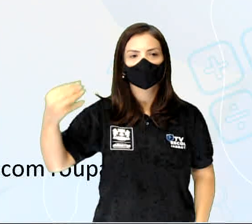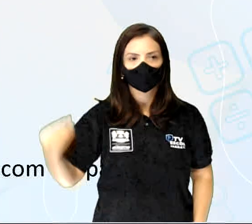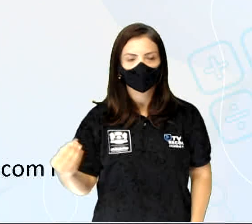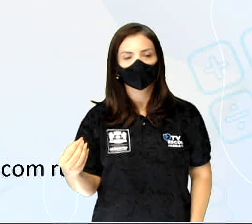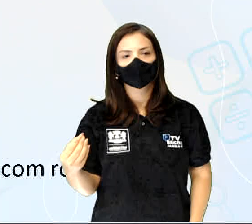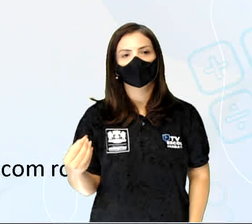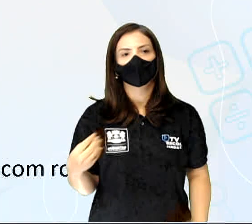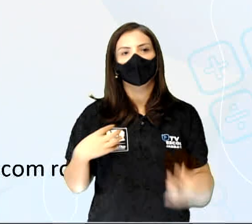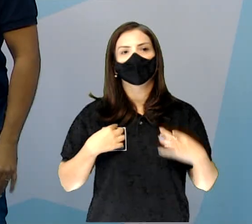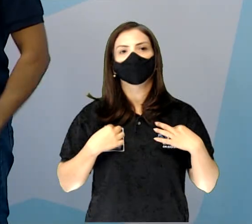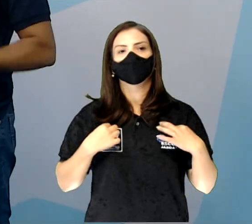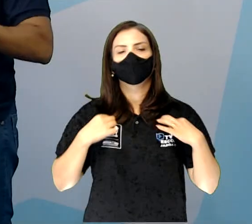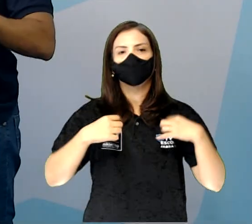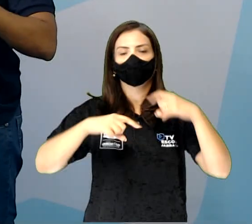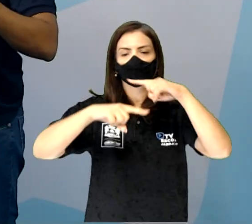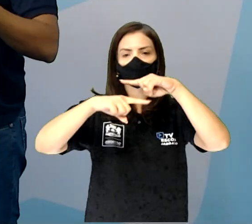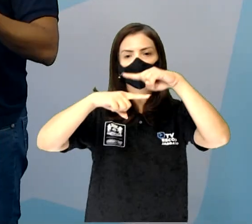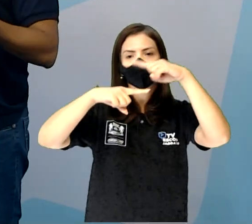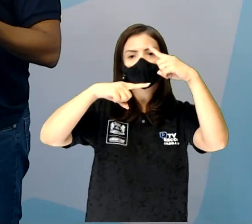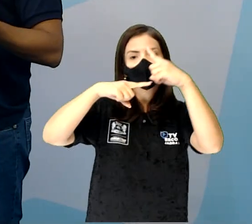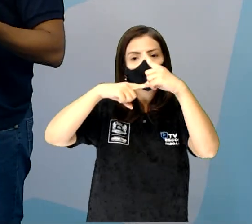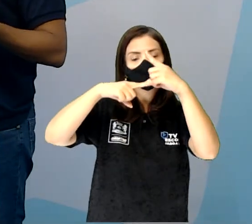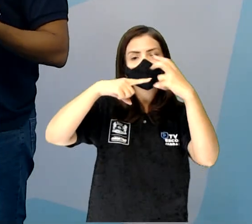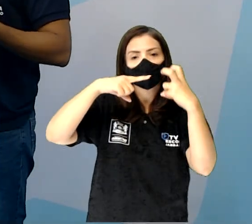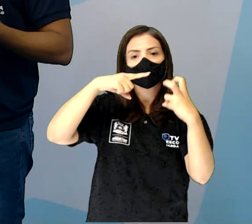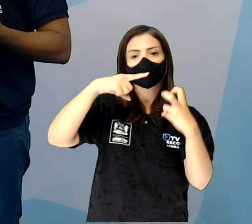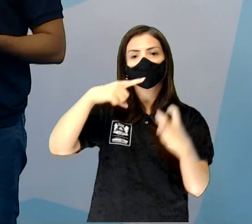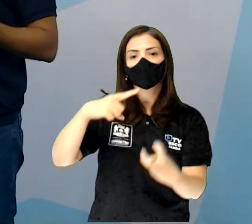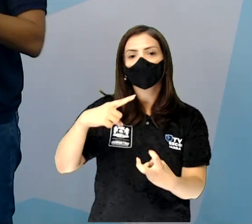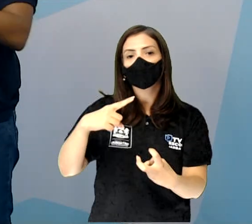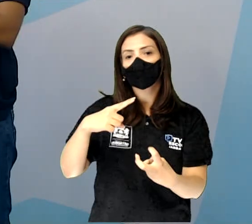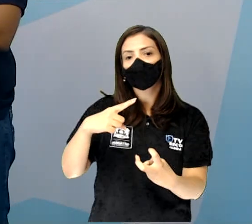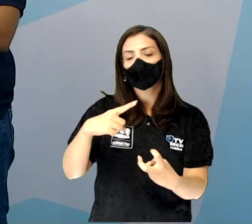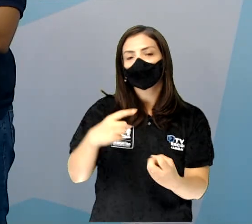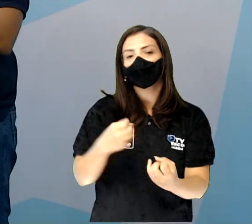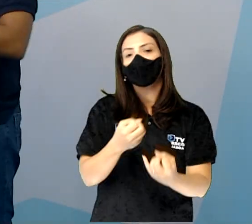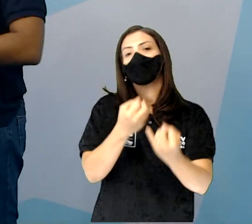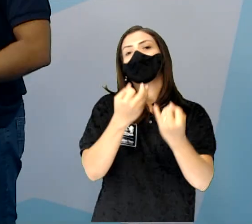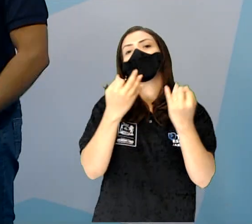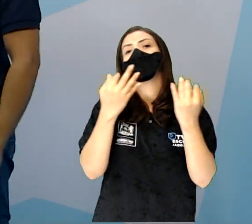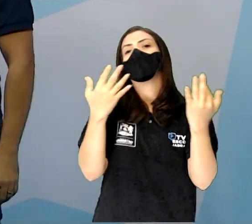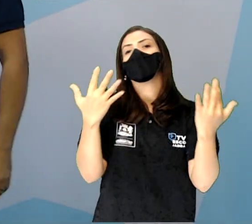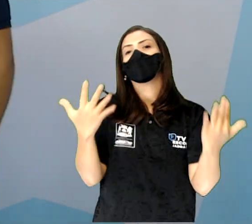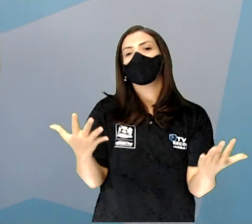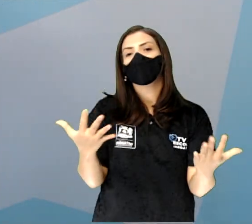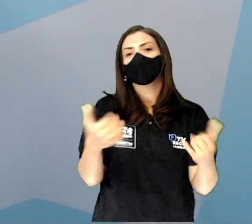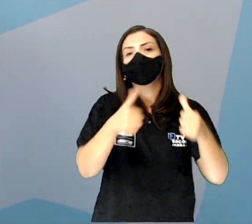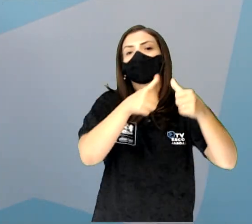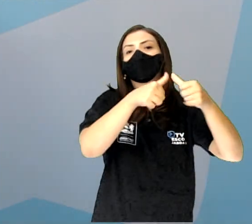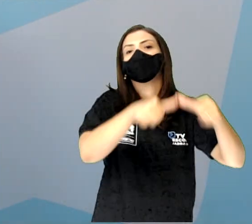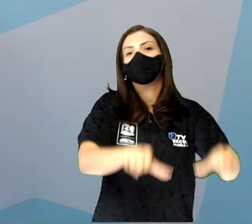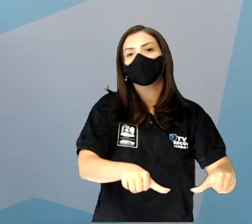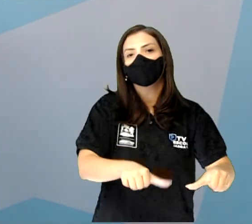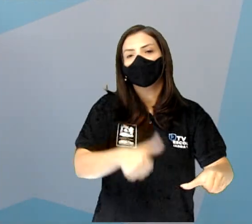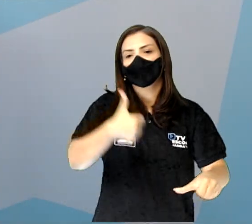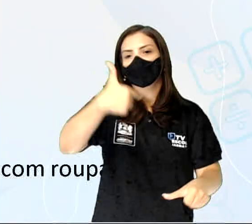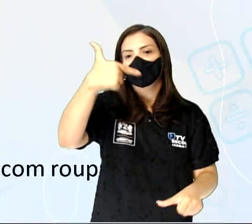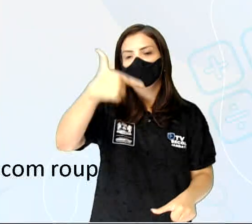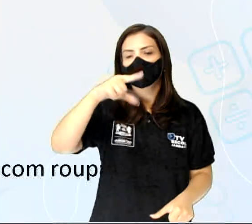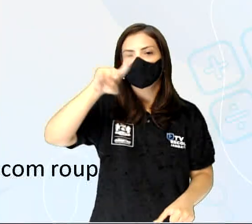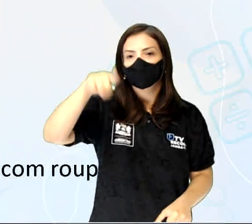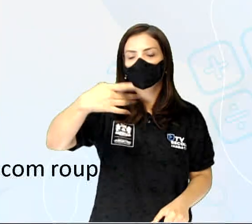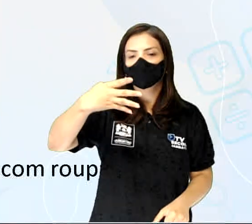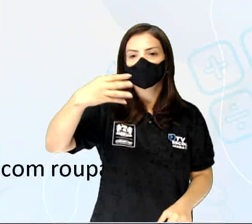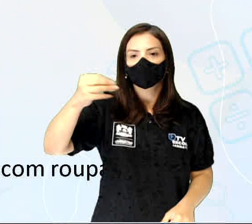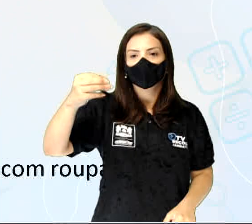ó, 1/5 do que sobrou. Então, preciso saber quanto sobrou, tá? Eu tenho 2.400 e vou tirar o